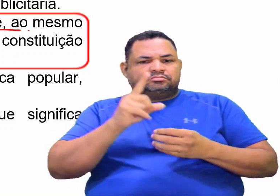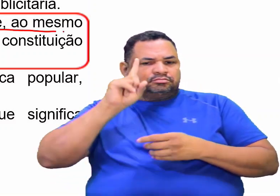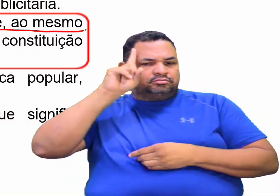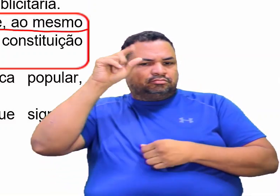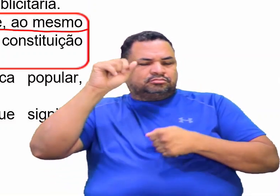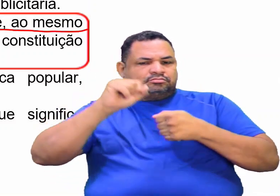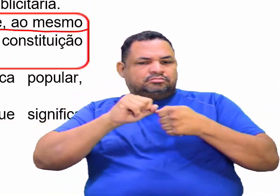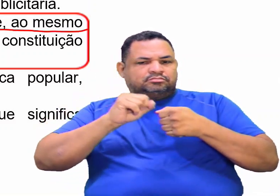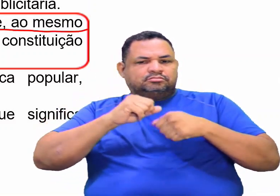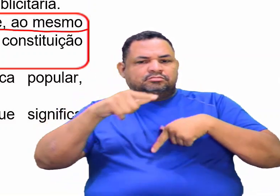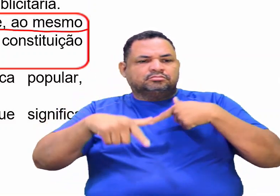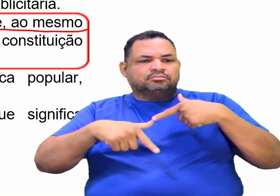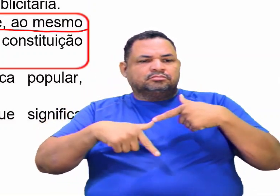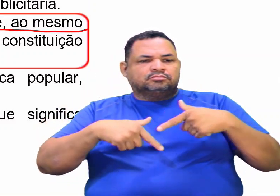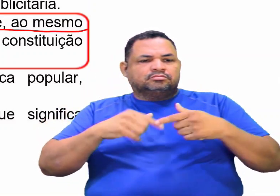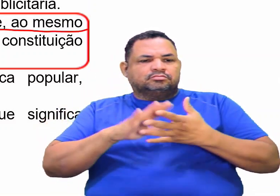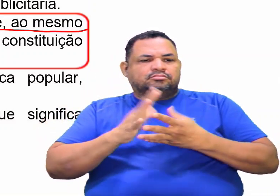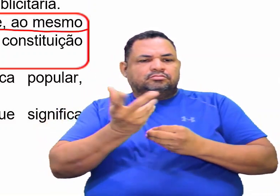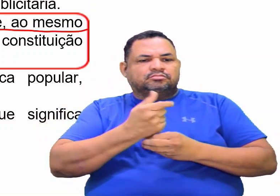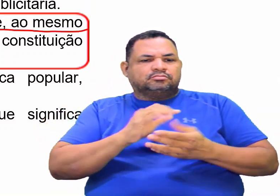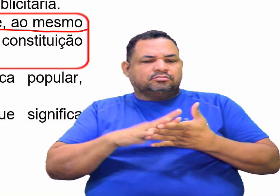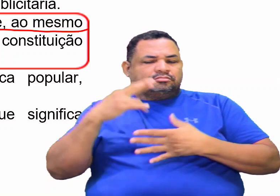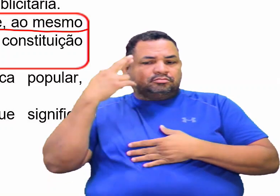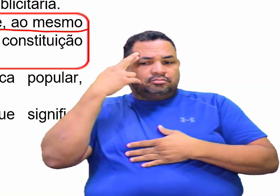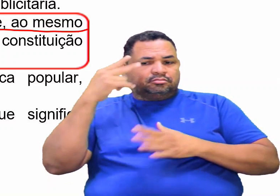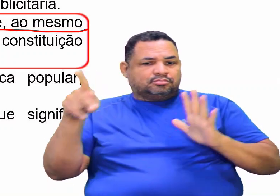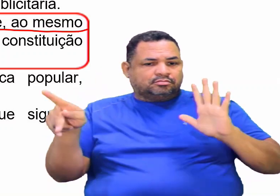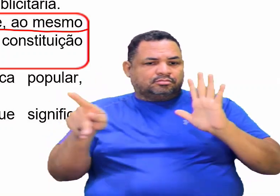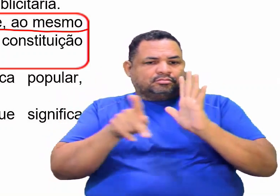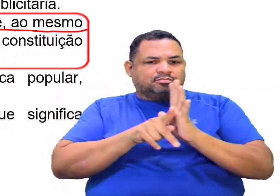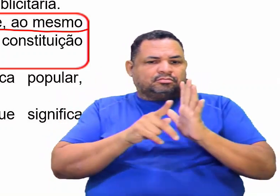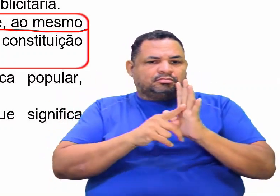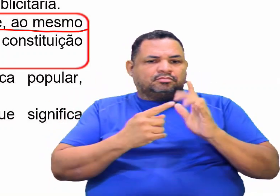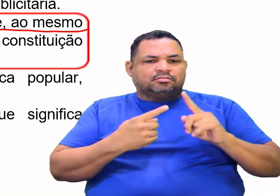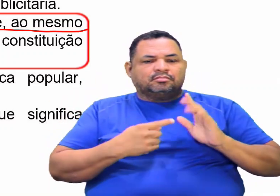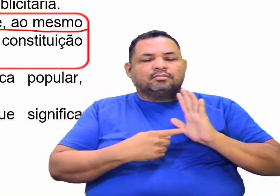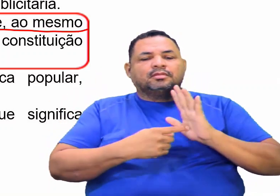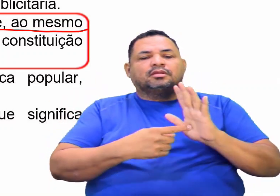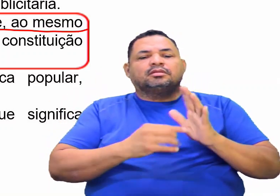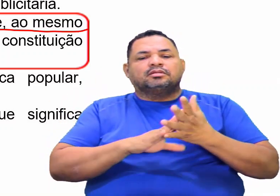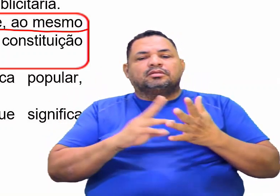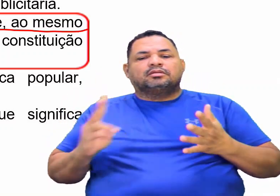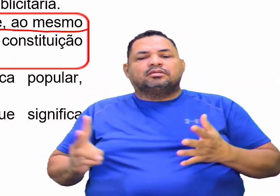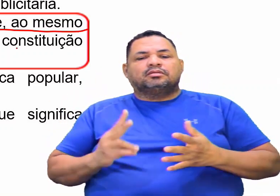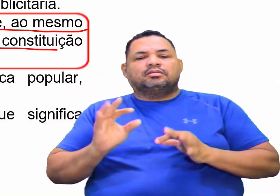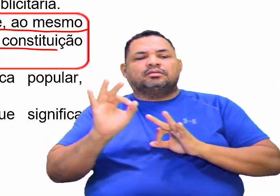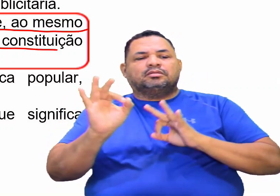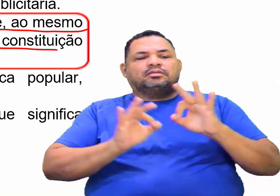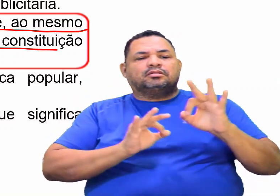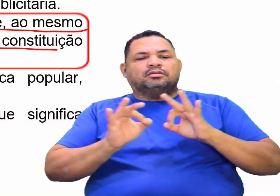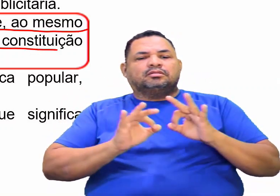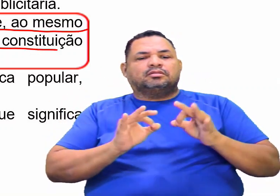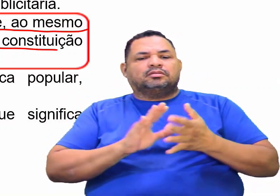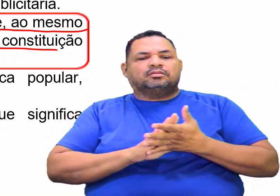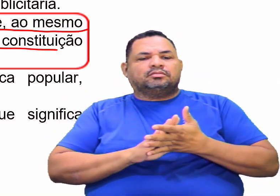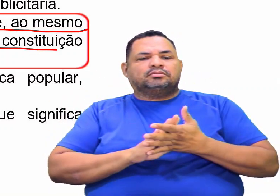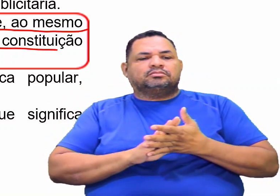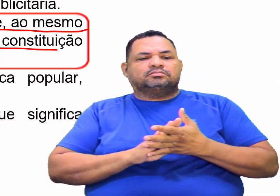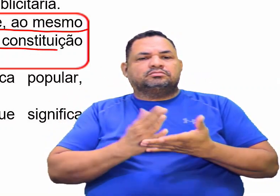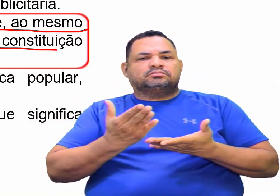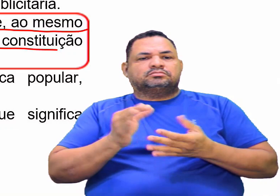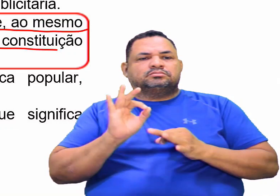ideia é produzir arte e, ao mesmo tempo, refletir sobre ela, porque trouxe valores para a constituição de uma